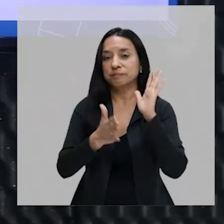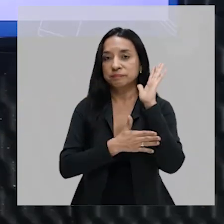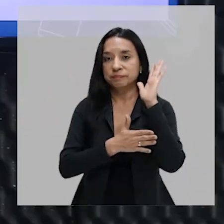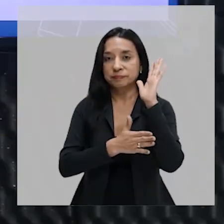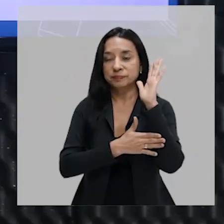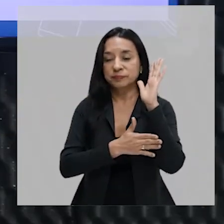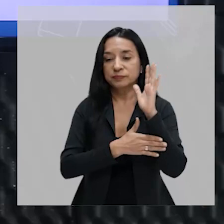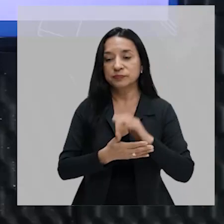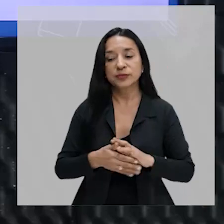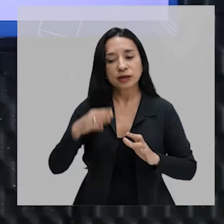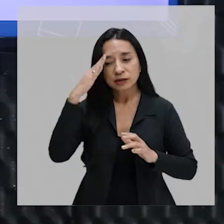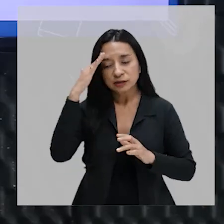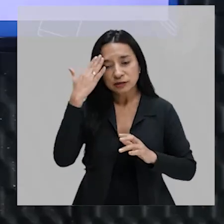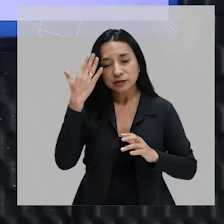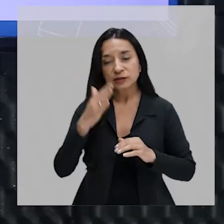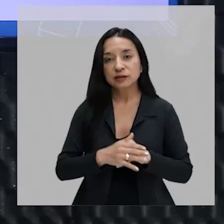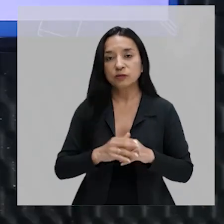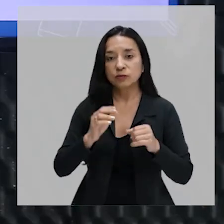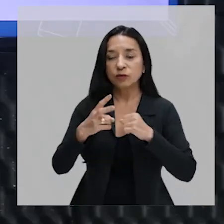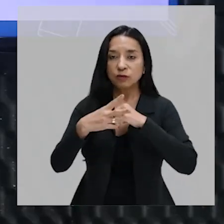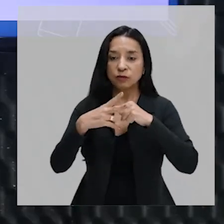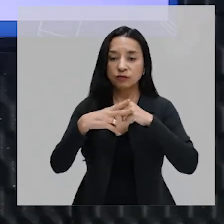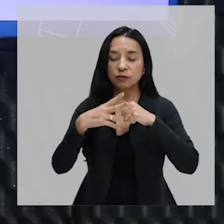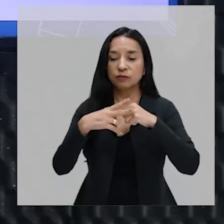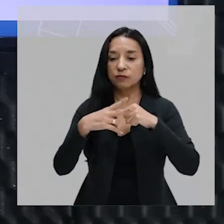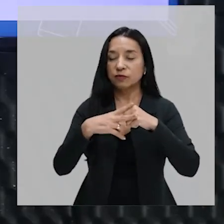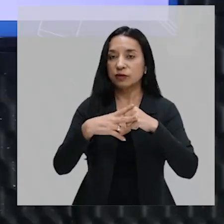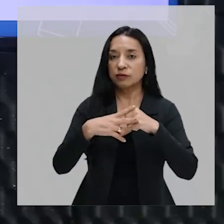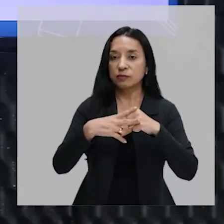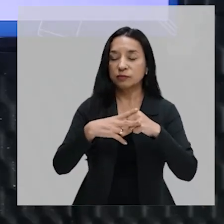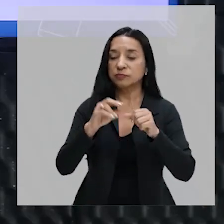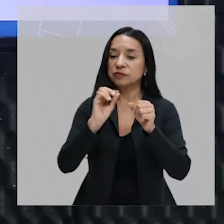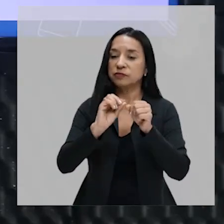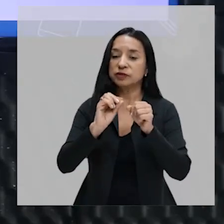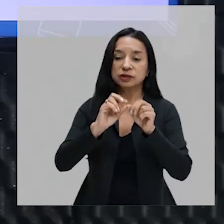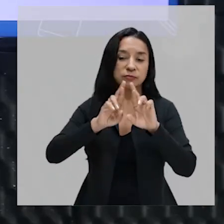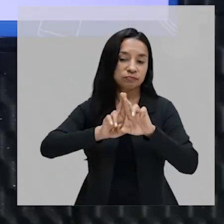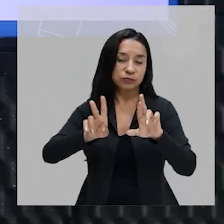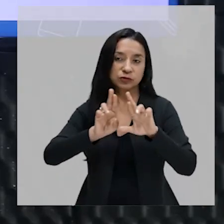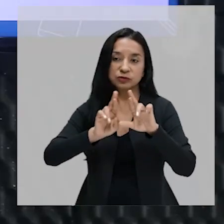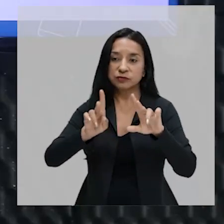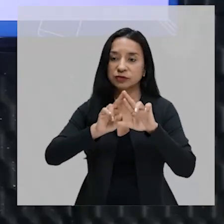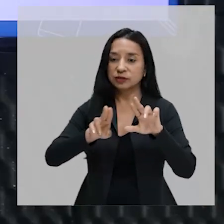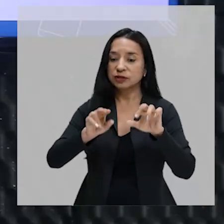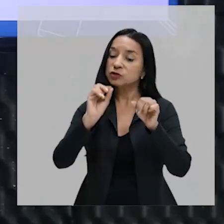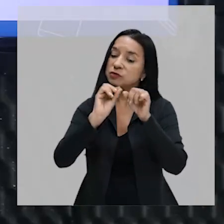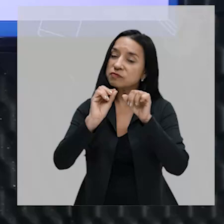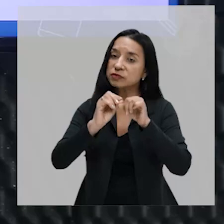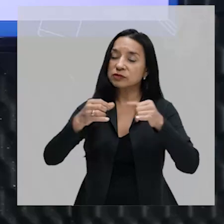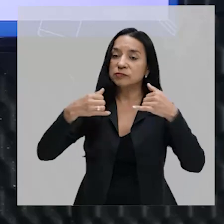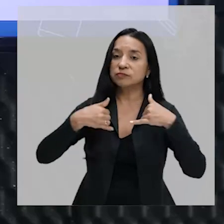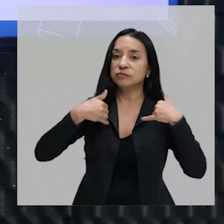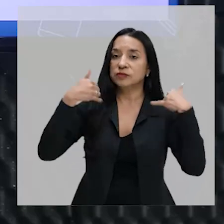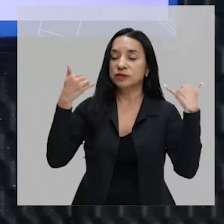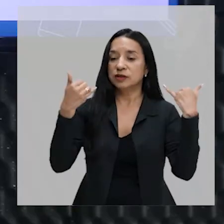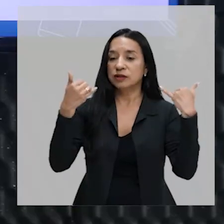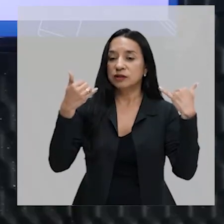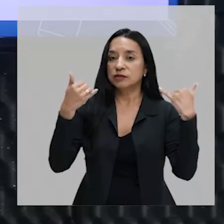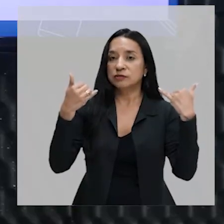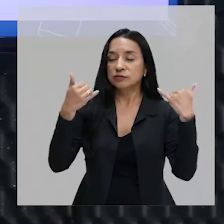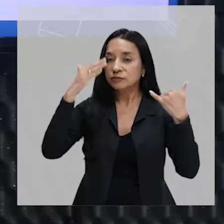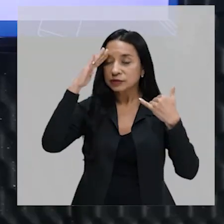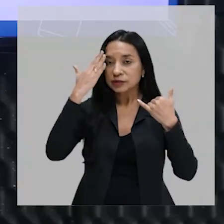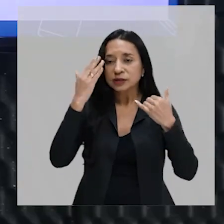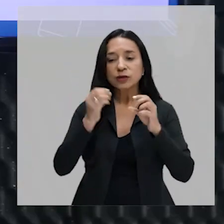entender? Então, o verbo fazer aqui, ele é diferente de fazer aniversário, tá bom? Então, alguém aqui entendeu